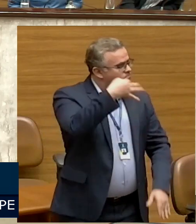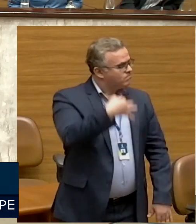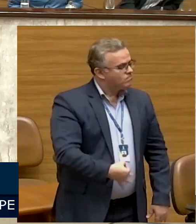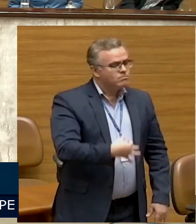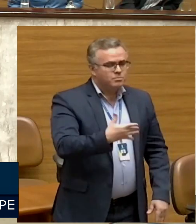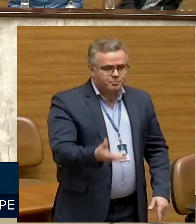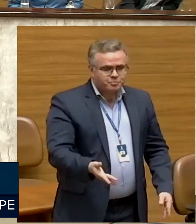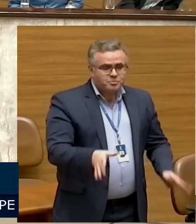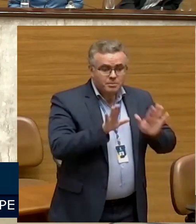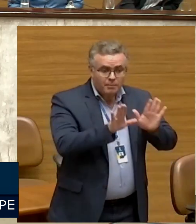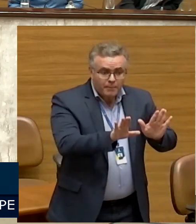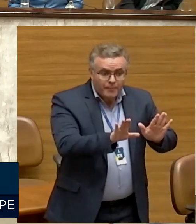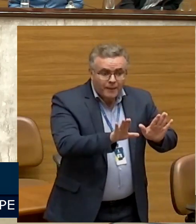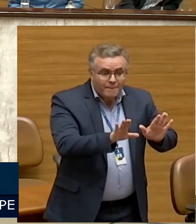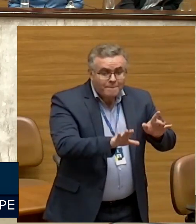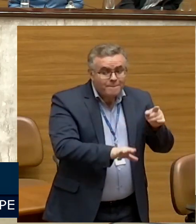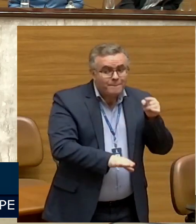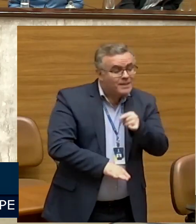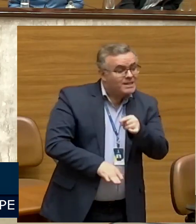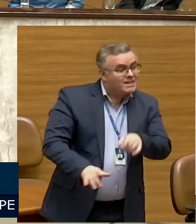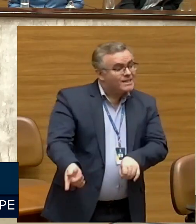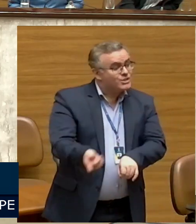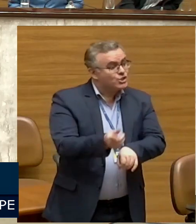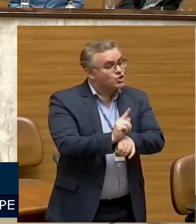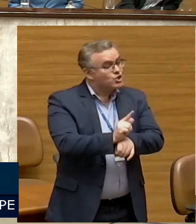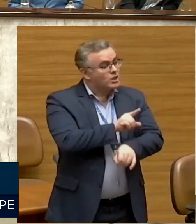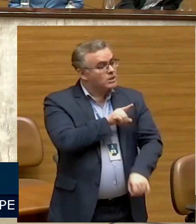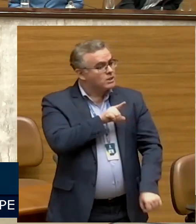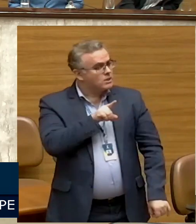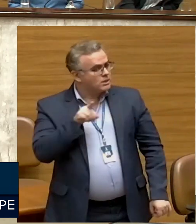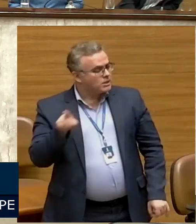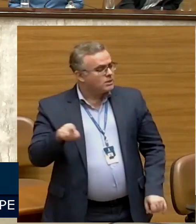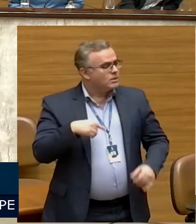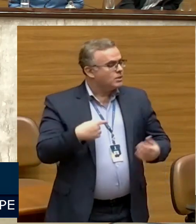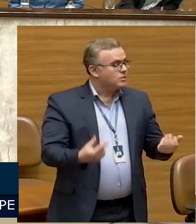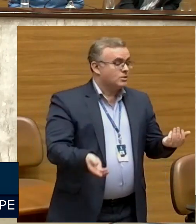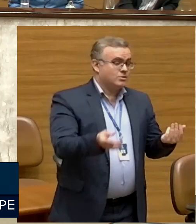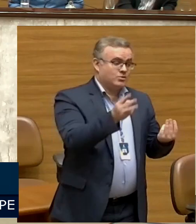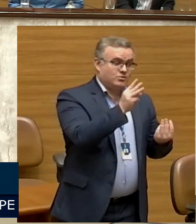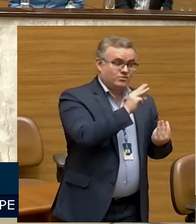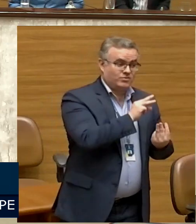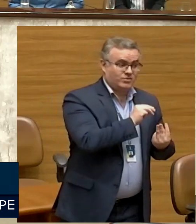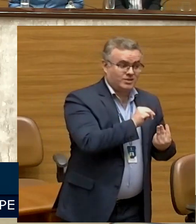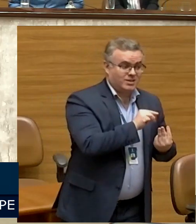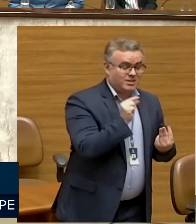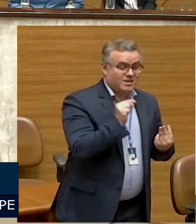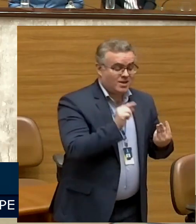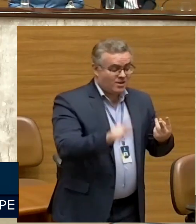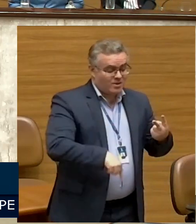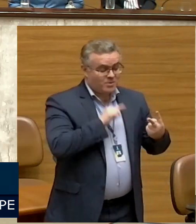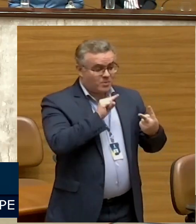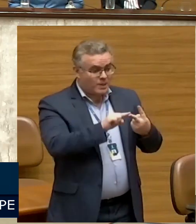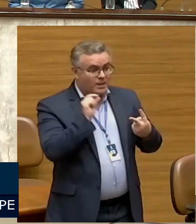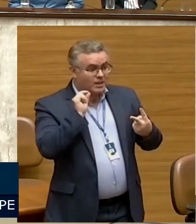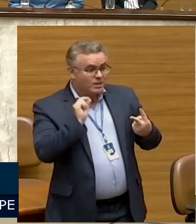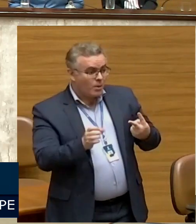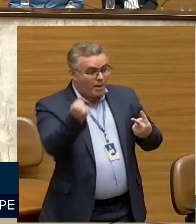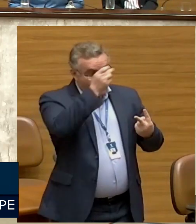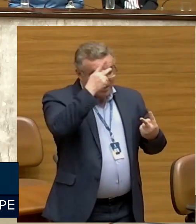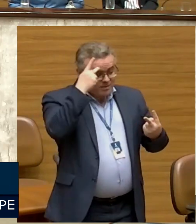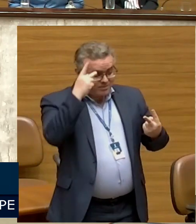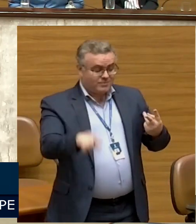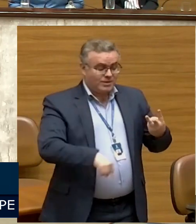efetivadas. Mas depende muito do gestor, né, seja de uma universidade, né, federal de Sergipe, seja de um